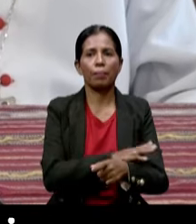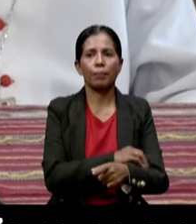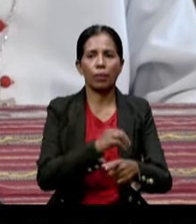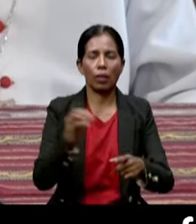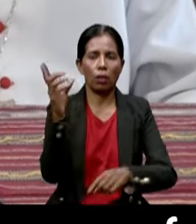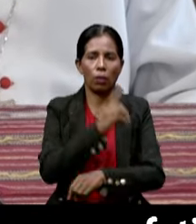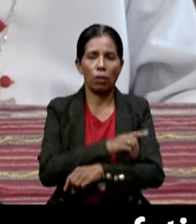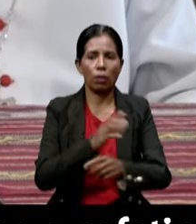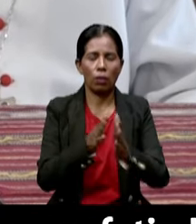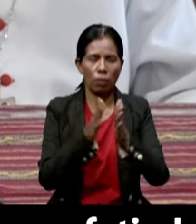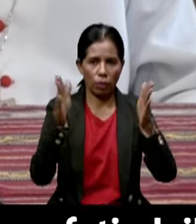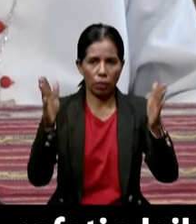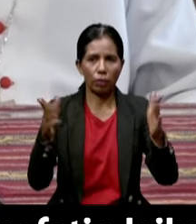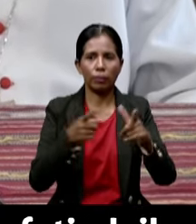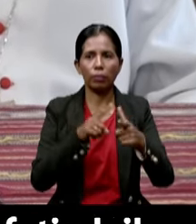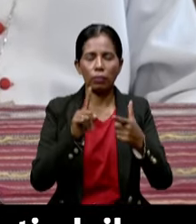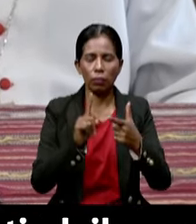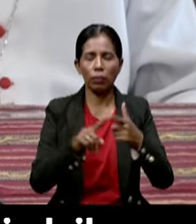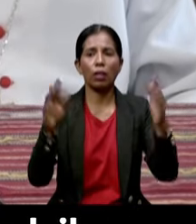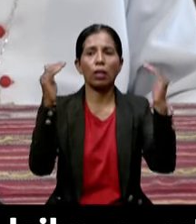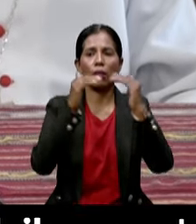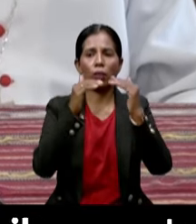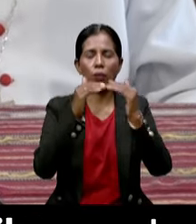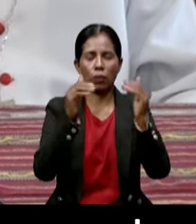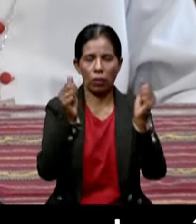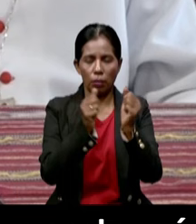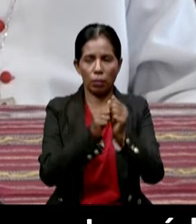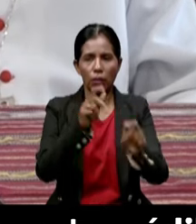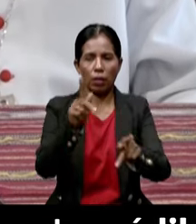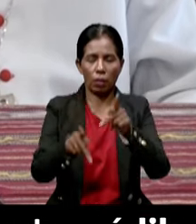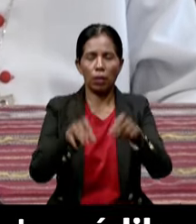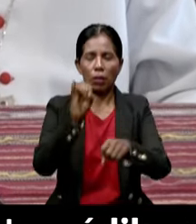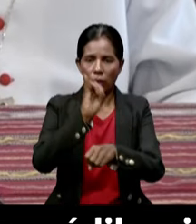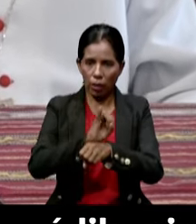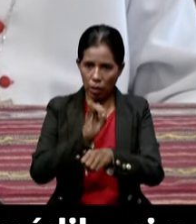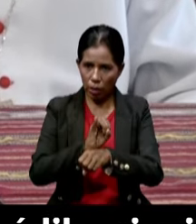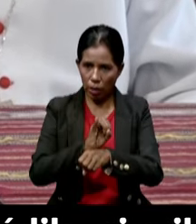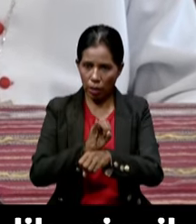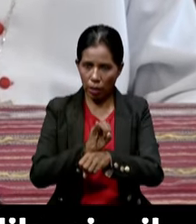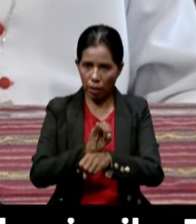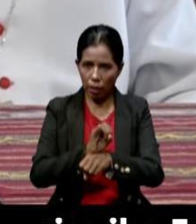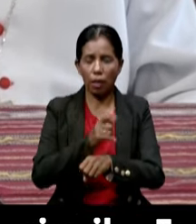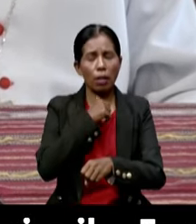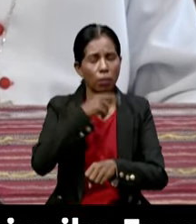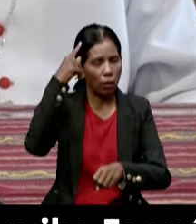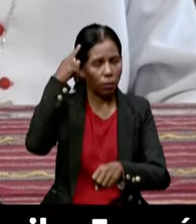dia, podemos dizer, com o maior encontro com o povo e com a Igreja. Ele, às